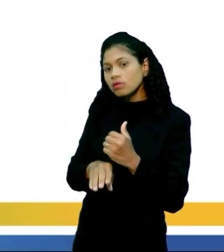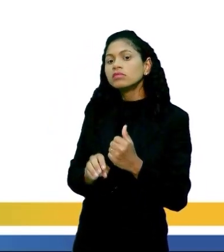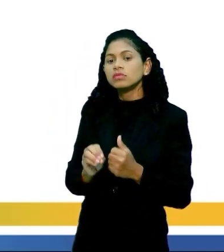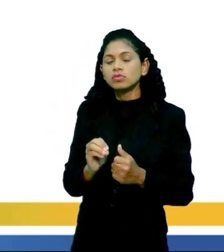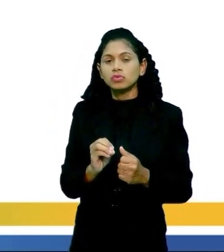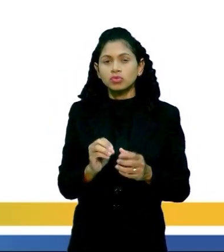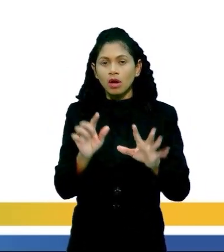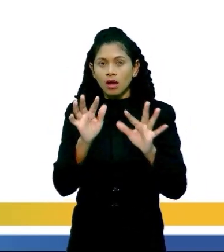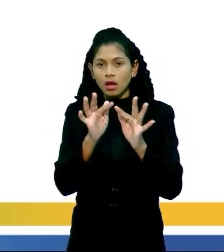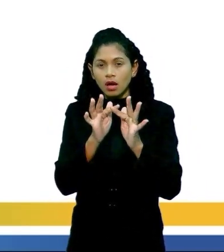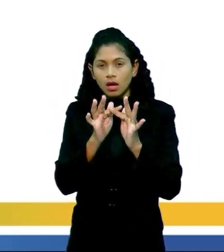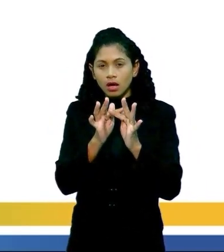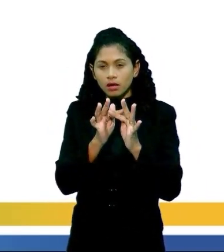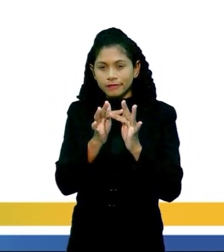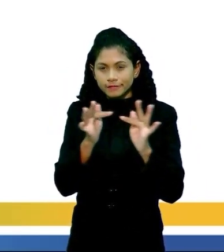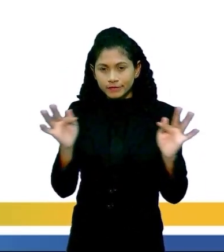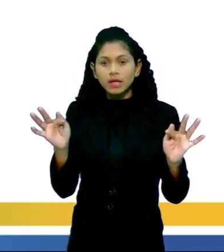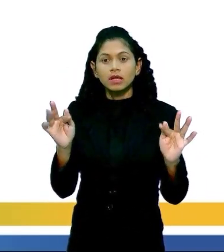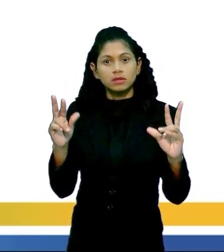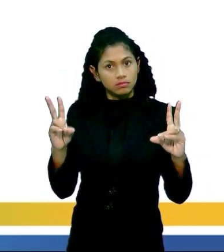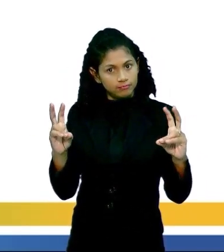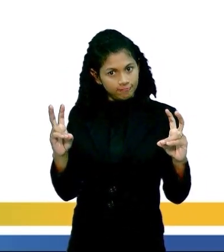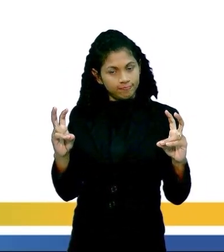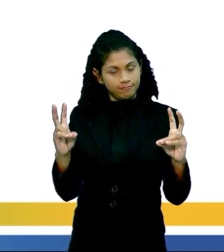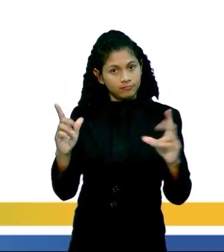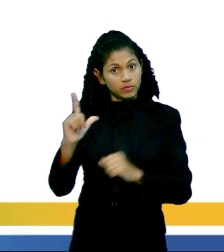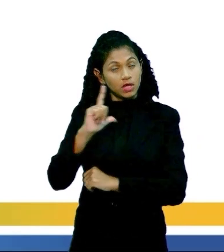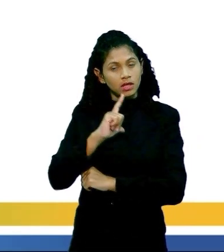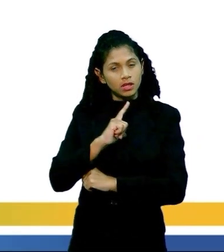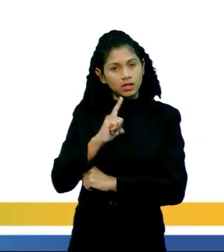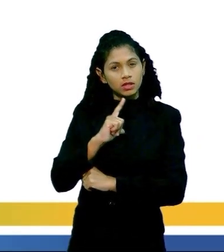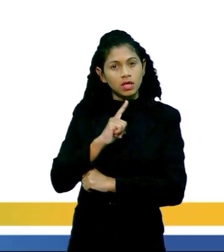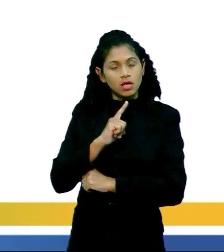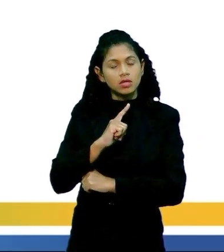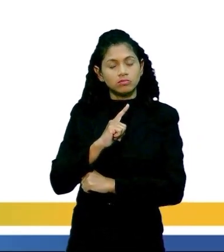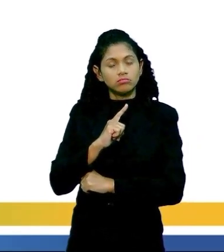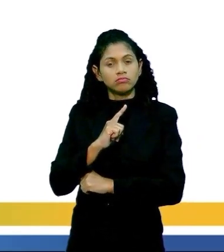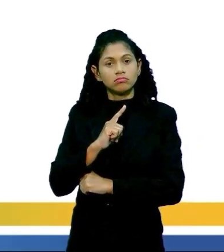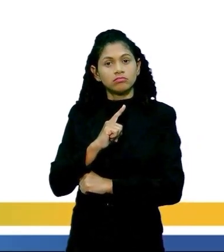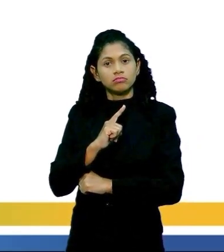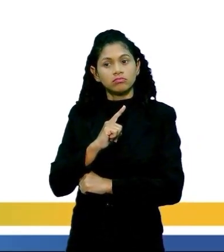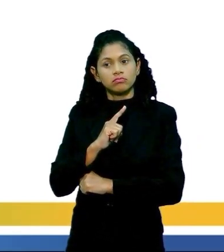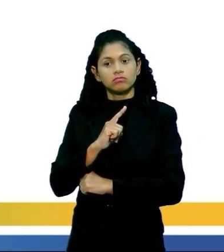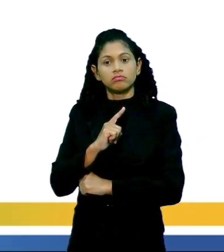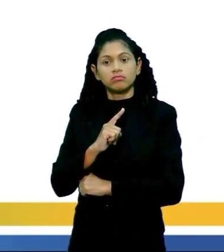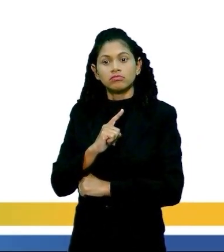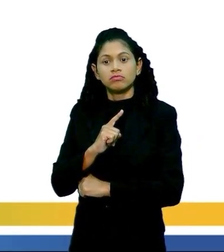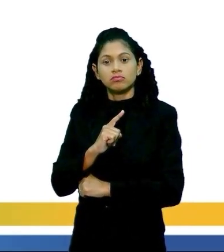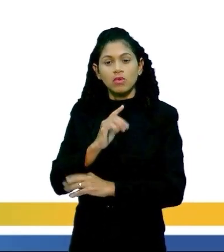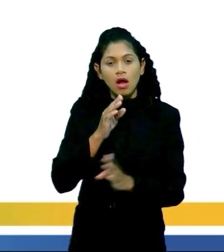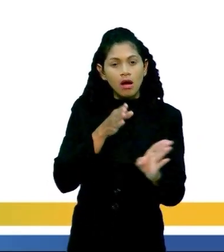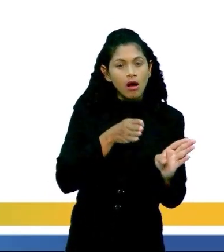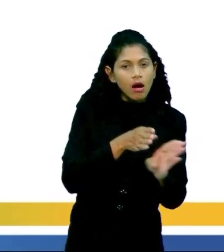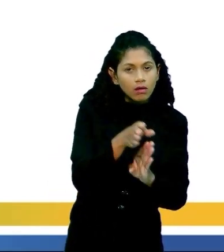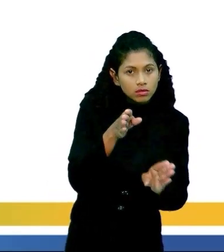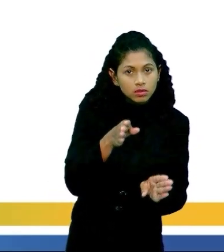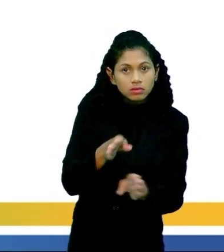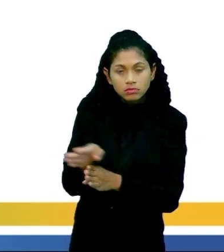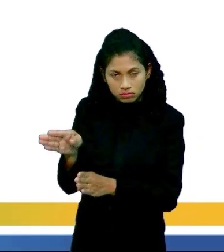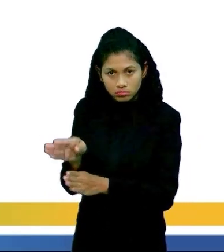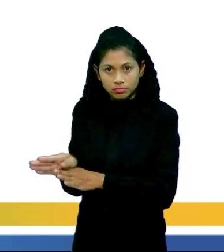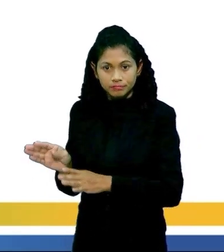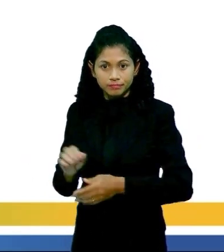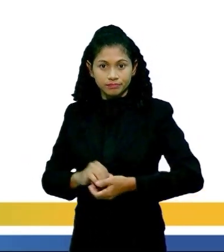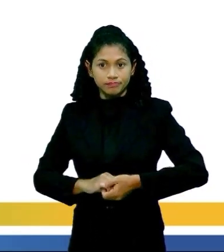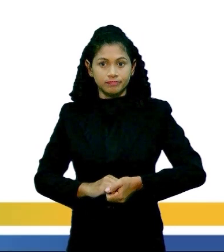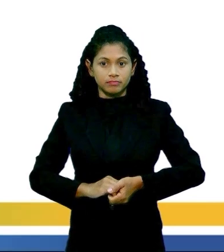temos uma campanha, né? Uma imagem, um recurso ali verbal, tá?